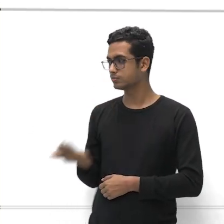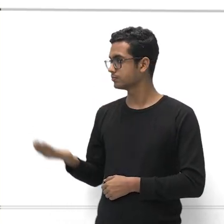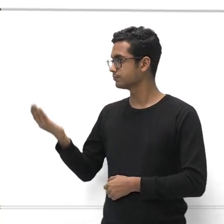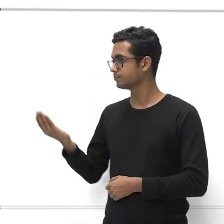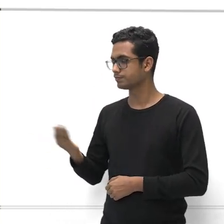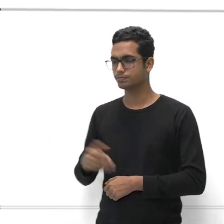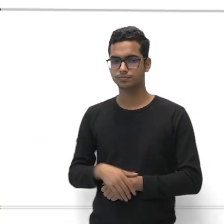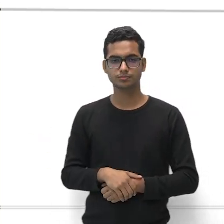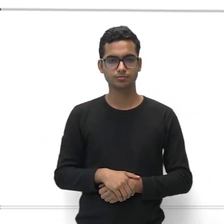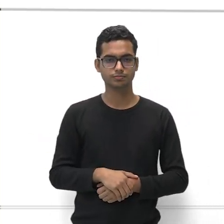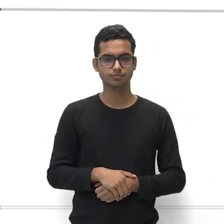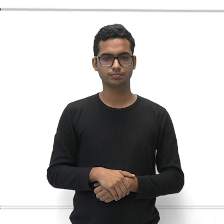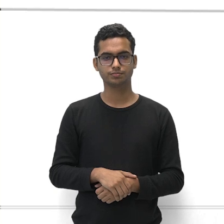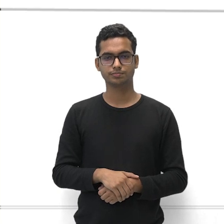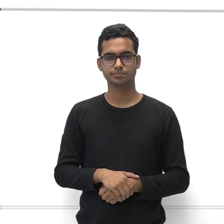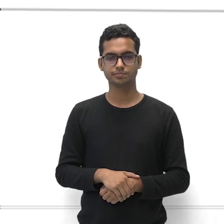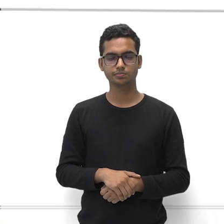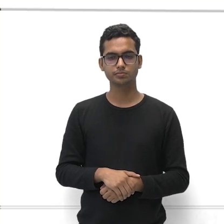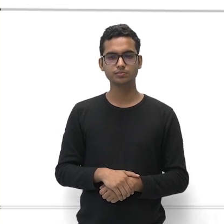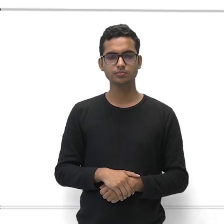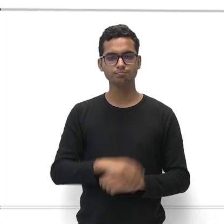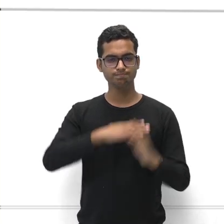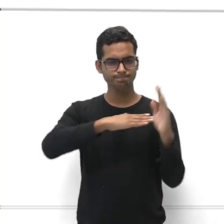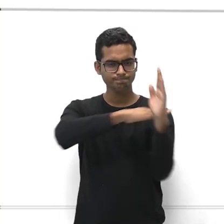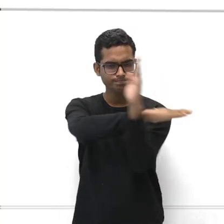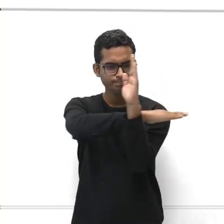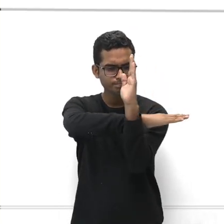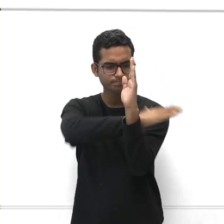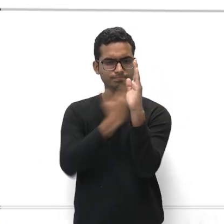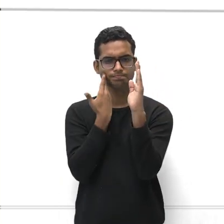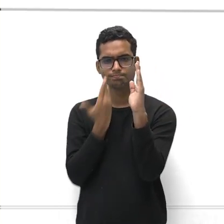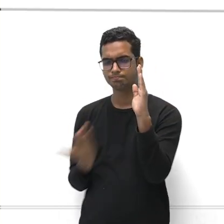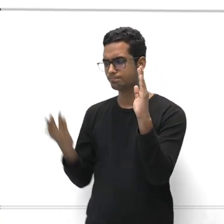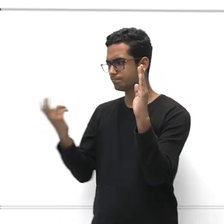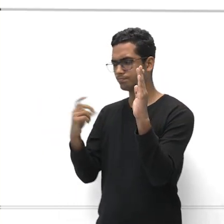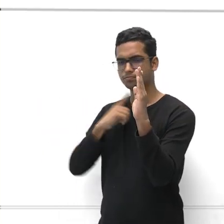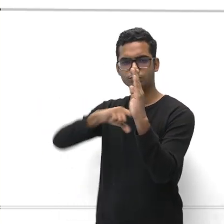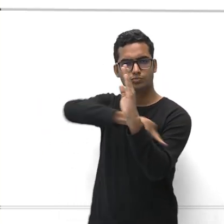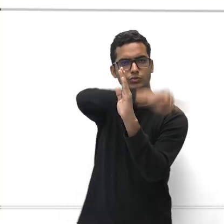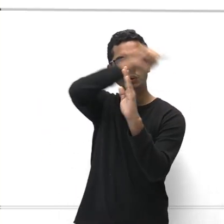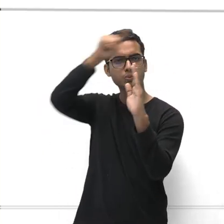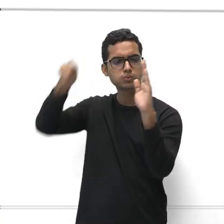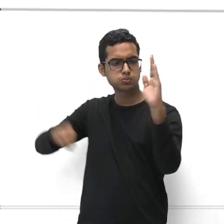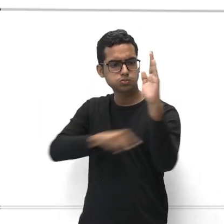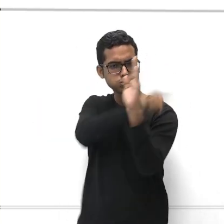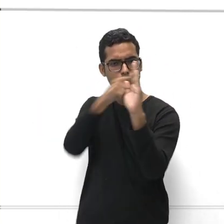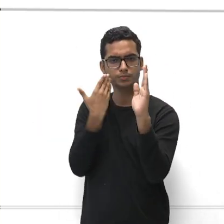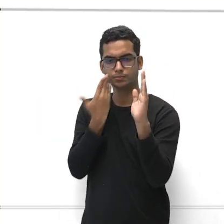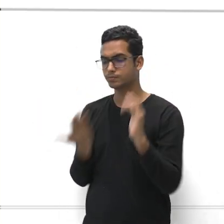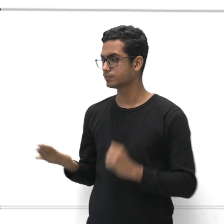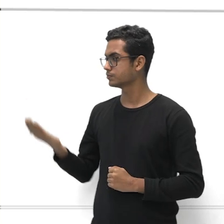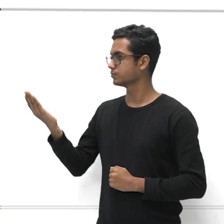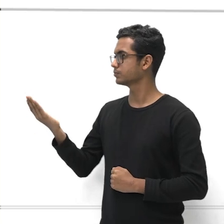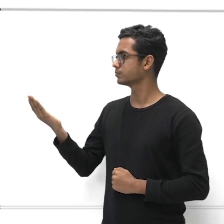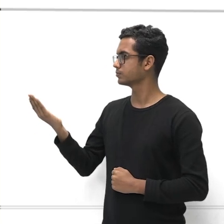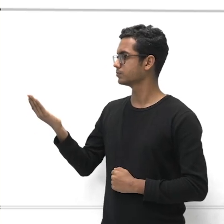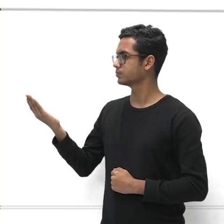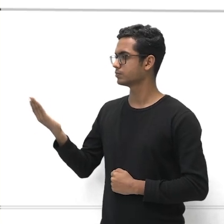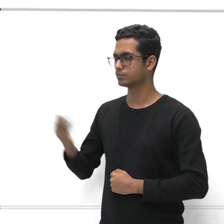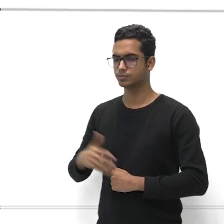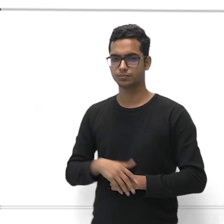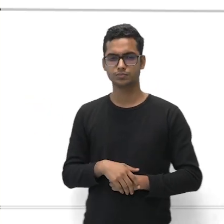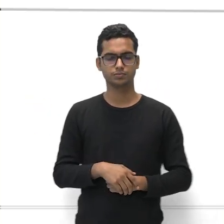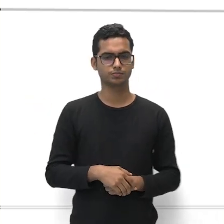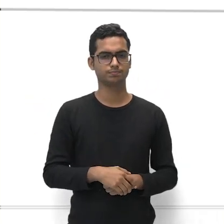tá aqui nosso primeiro círculo. Observe que ele vai interceptar a nossa reta suporte aqui num ponto em cima e outro